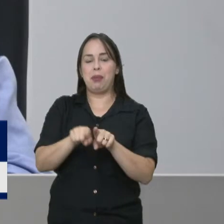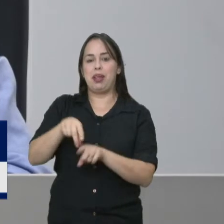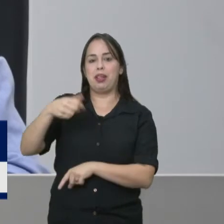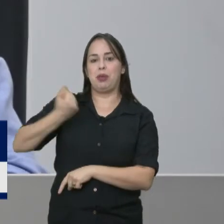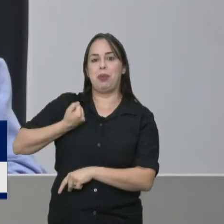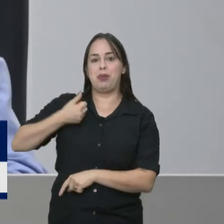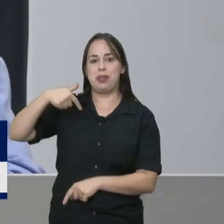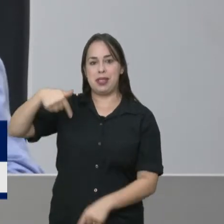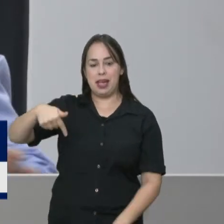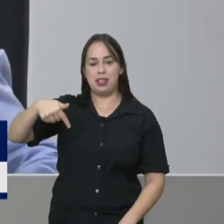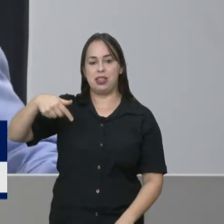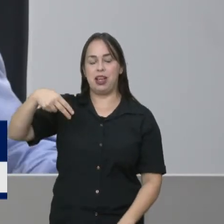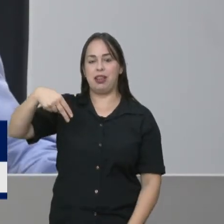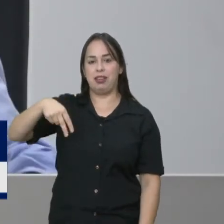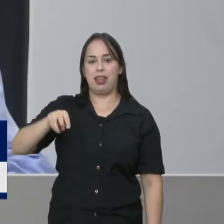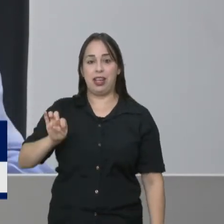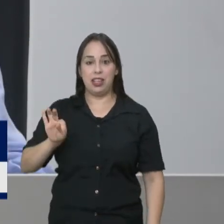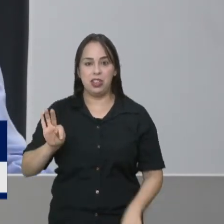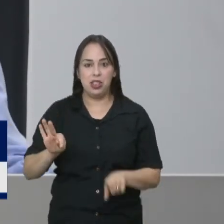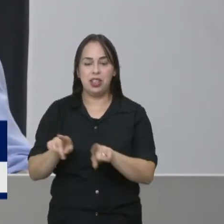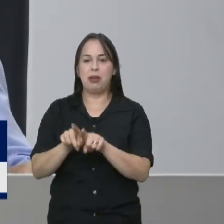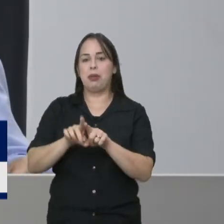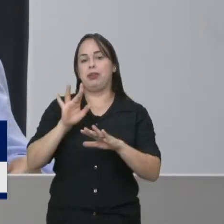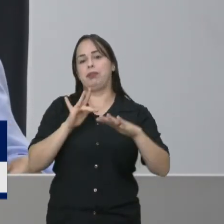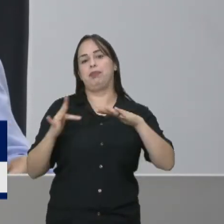redes sociais. Um abraço a todos.